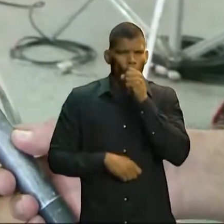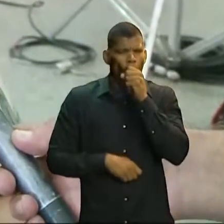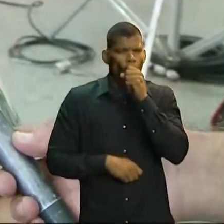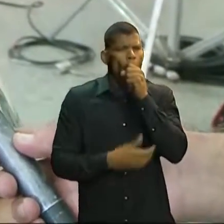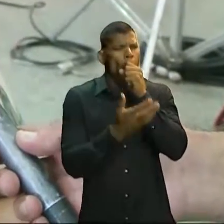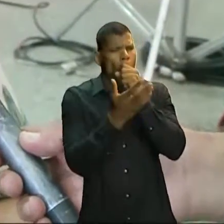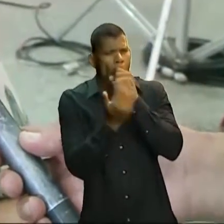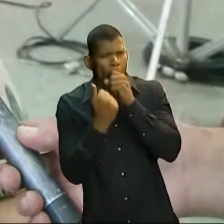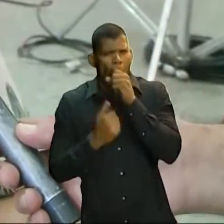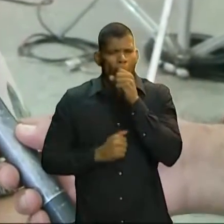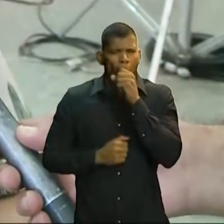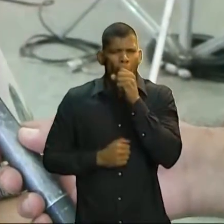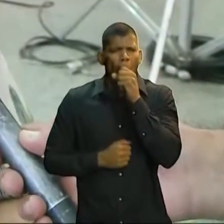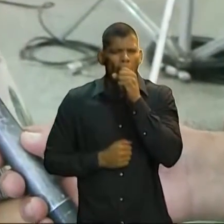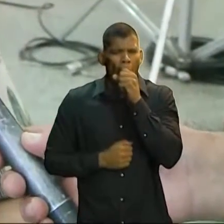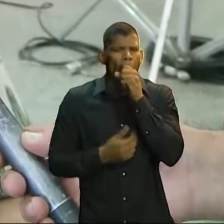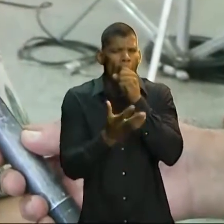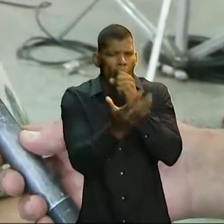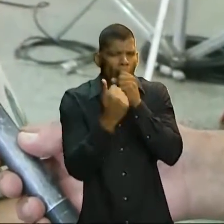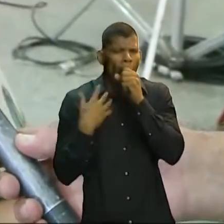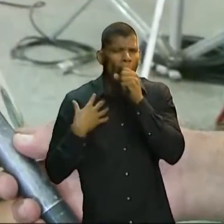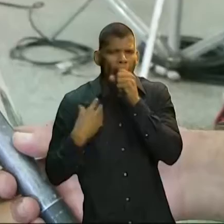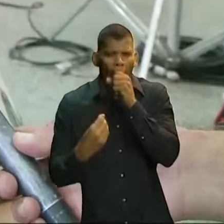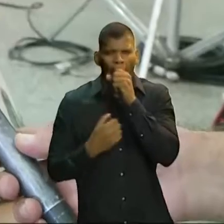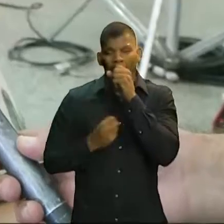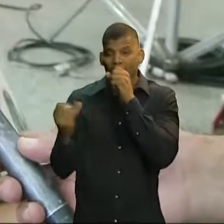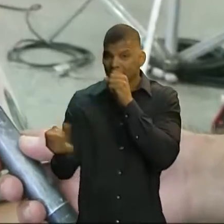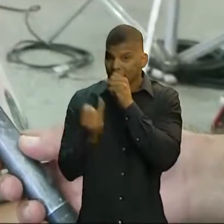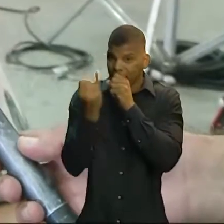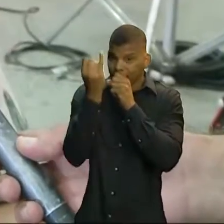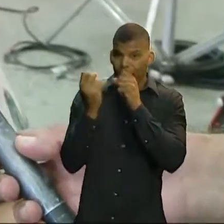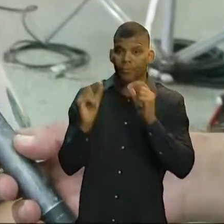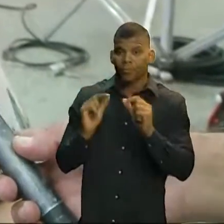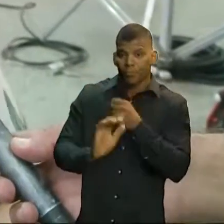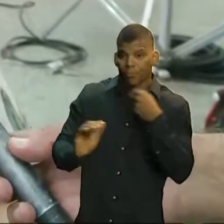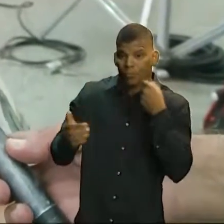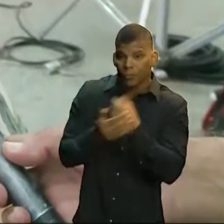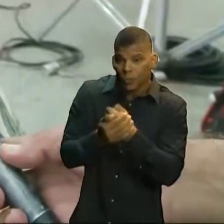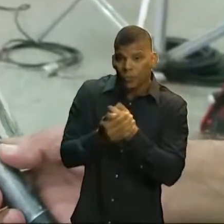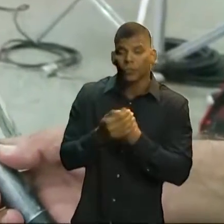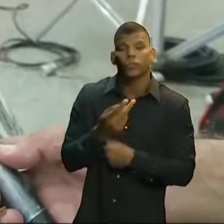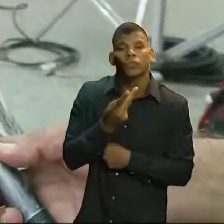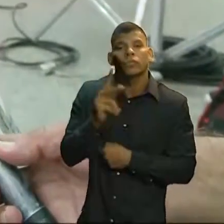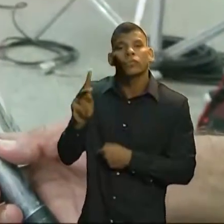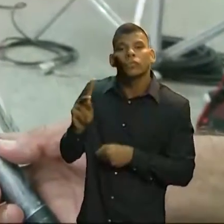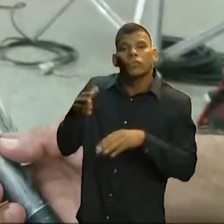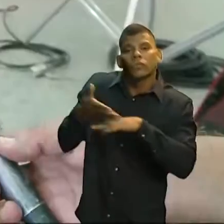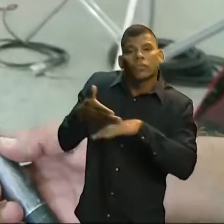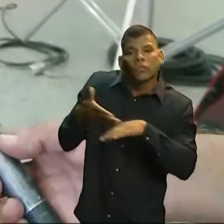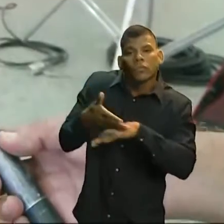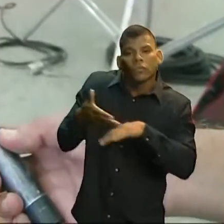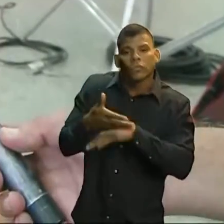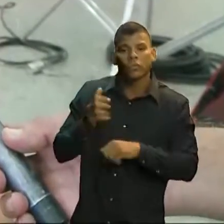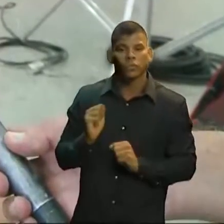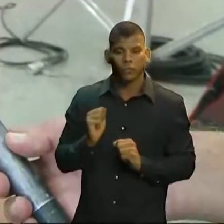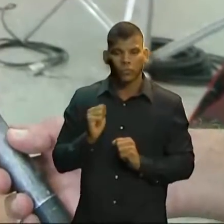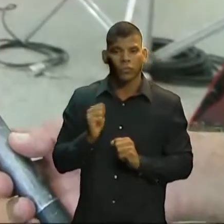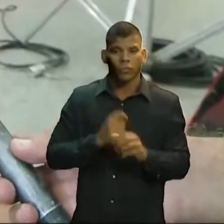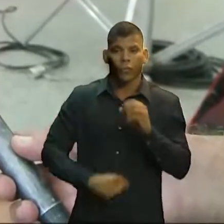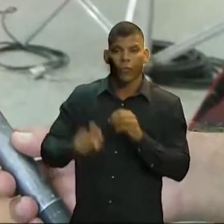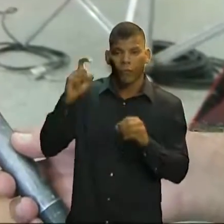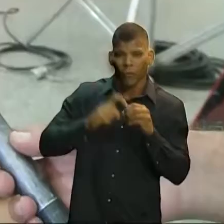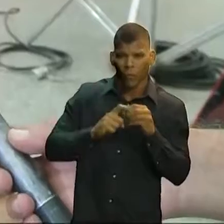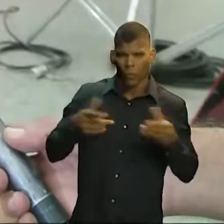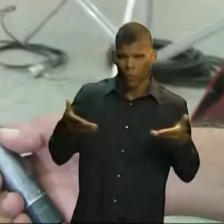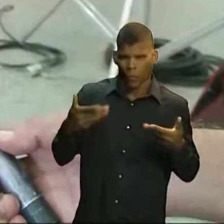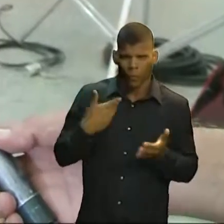muito importante, né, para o quê? Para imunizá-los, para que eles possam participar da volta às aulas